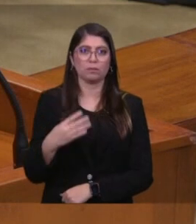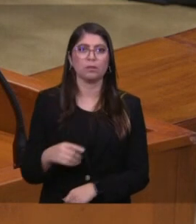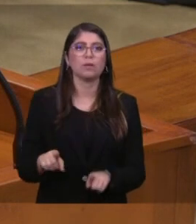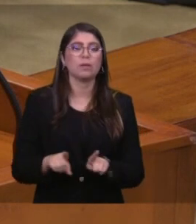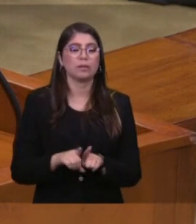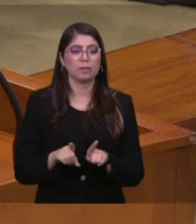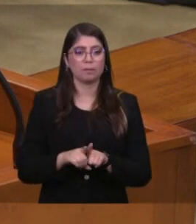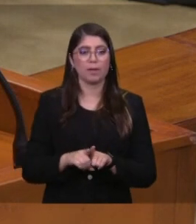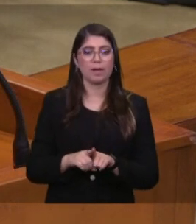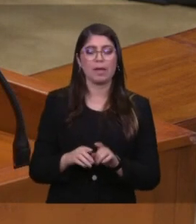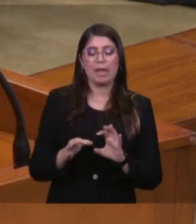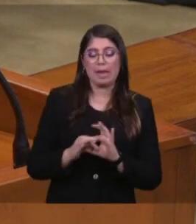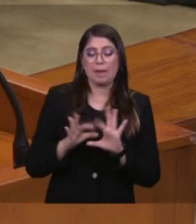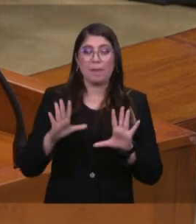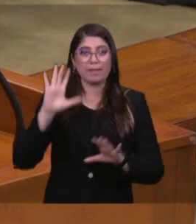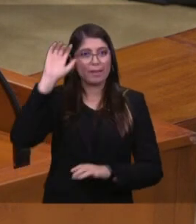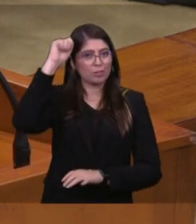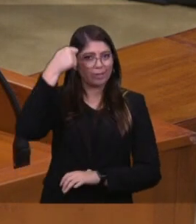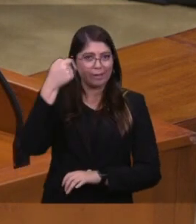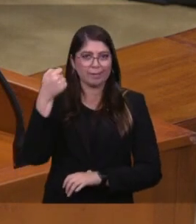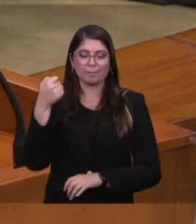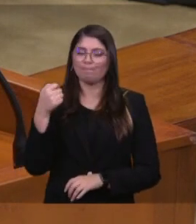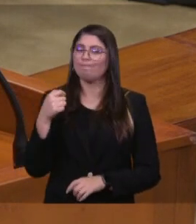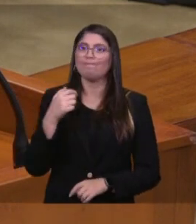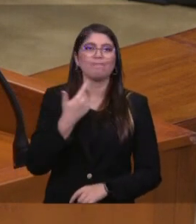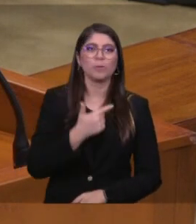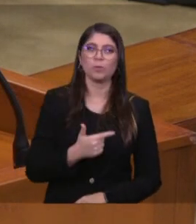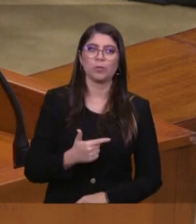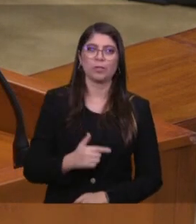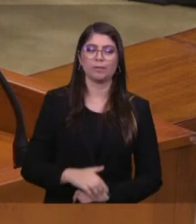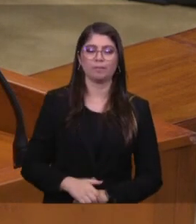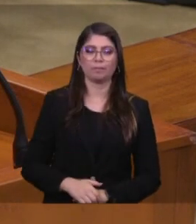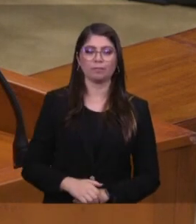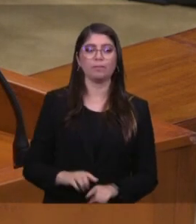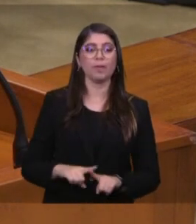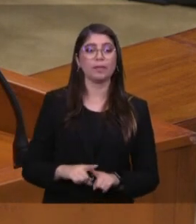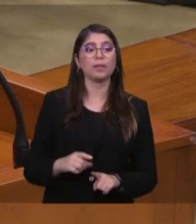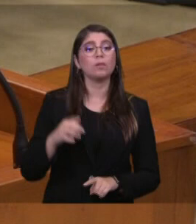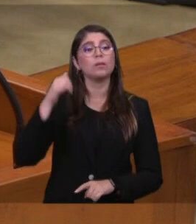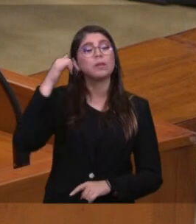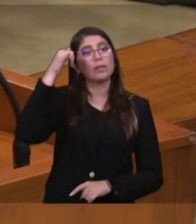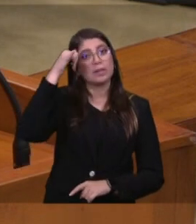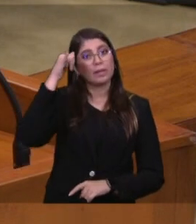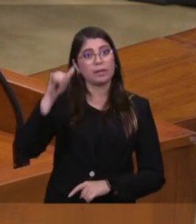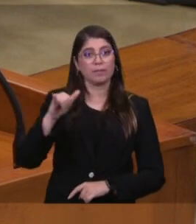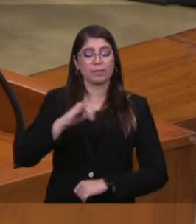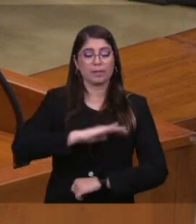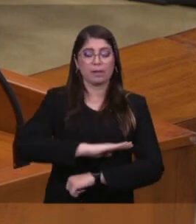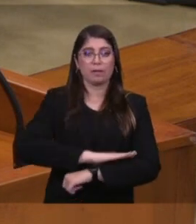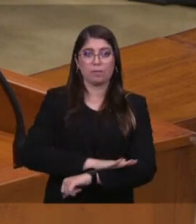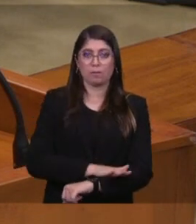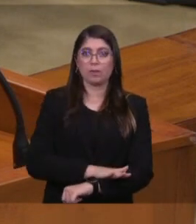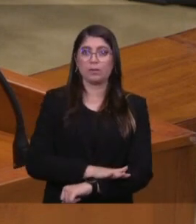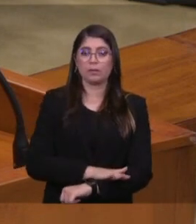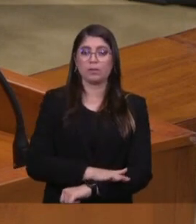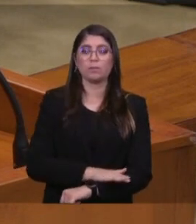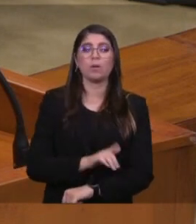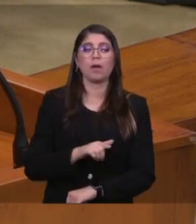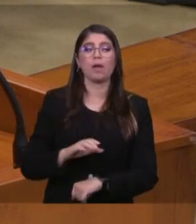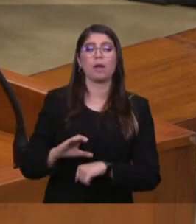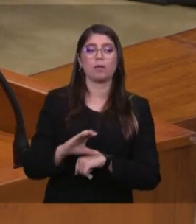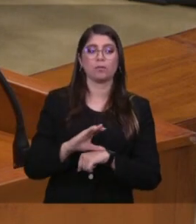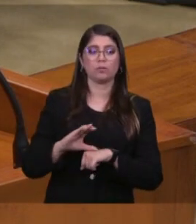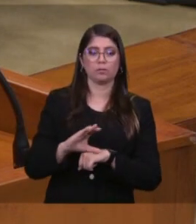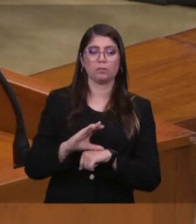da liberdade negra. Por isso, entendemos que a defesa do antirracismo como princípio constitucional exige olhar